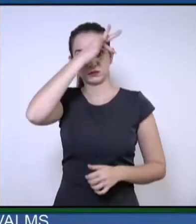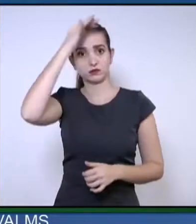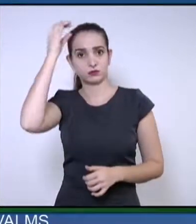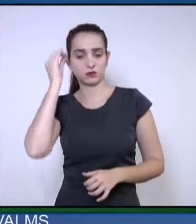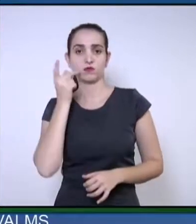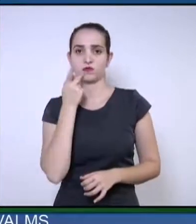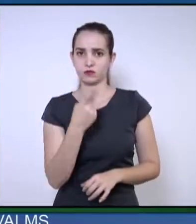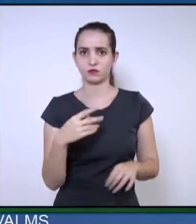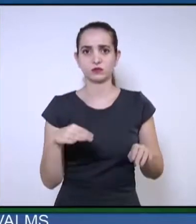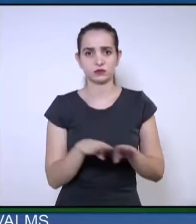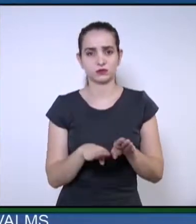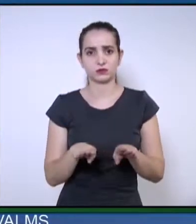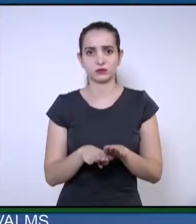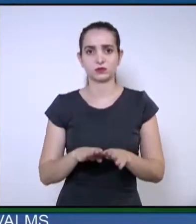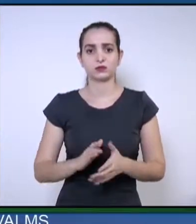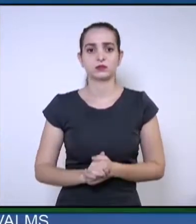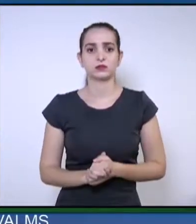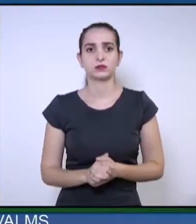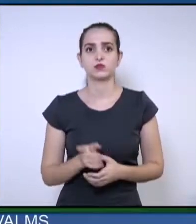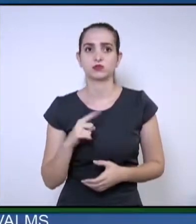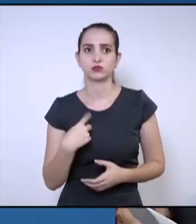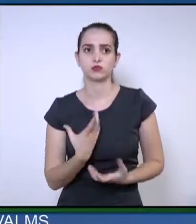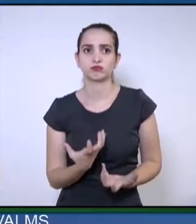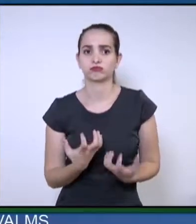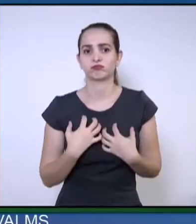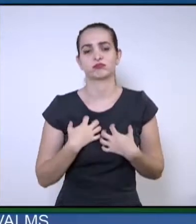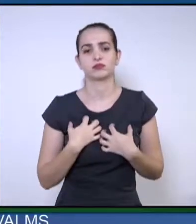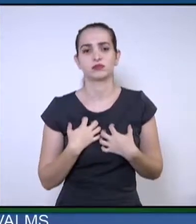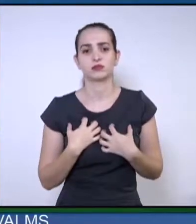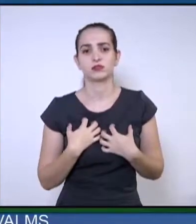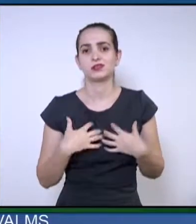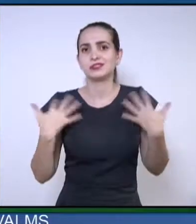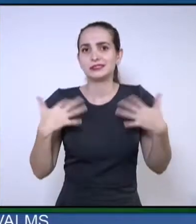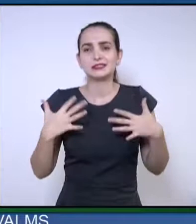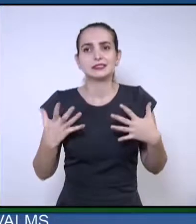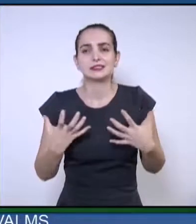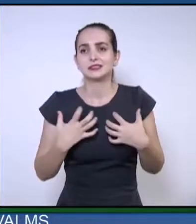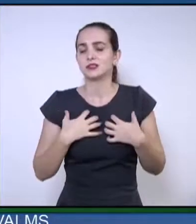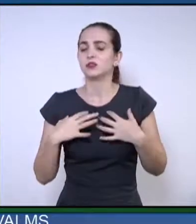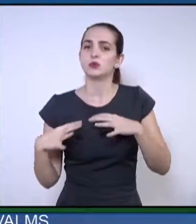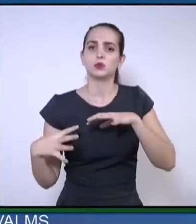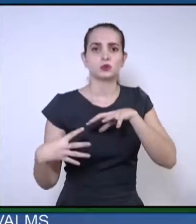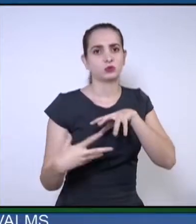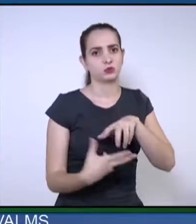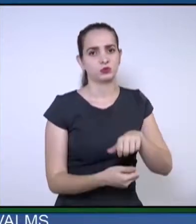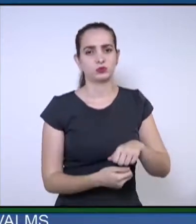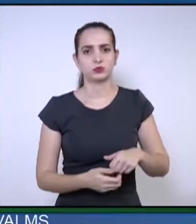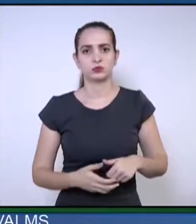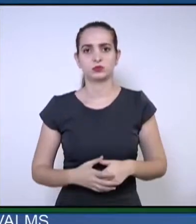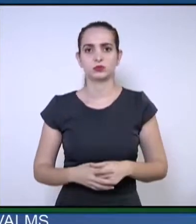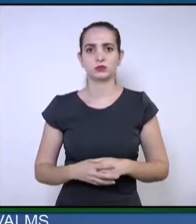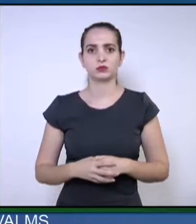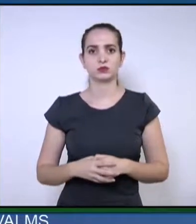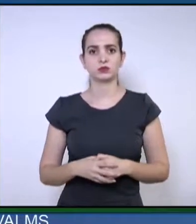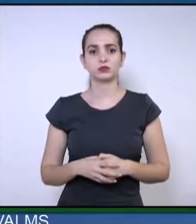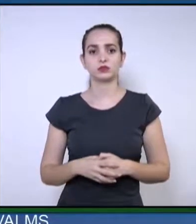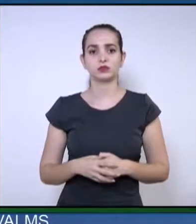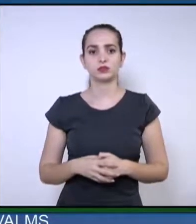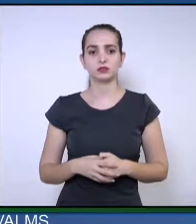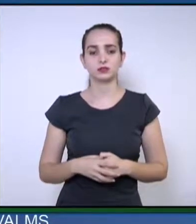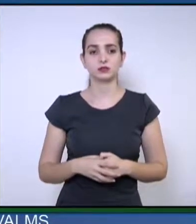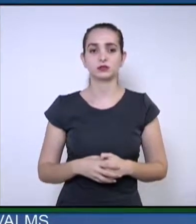corroborou. Chocou todos nós, chocou o mundo inteiro. O mundo inteiro. Independente de partido